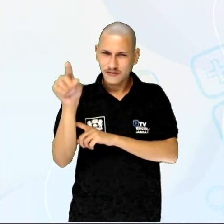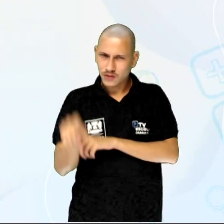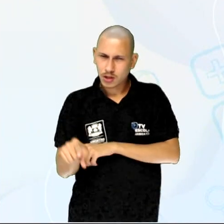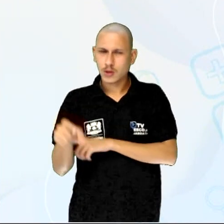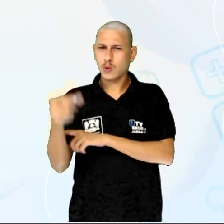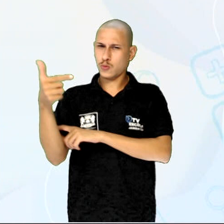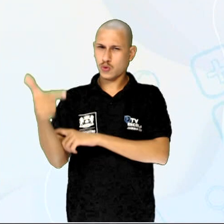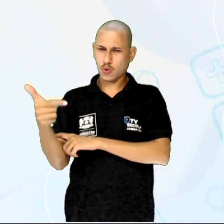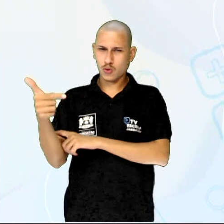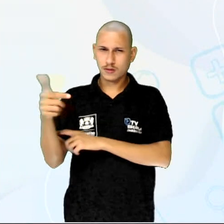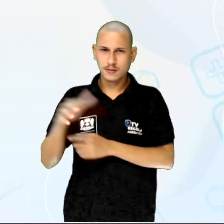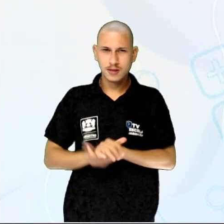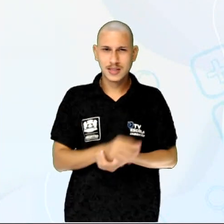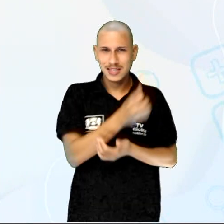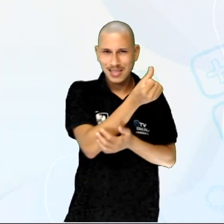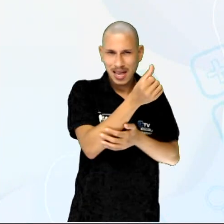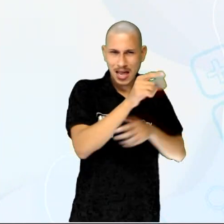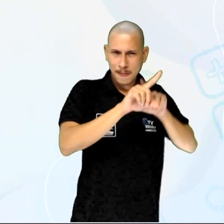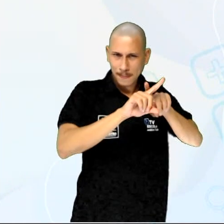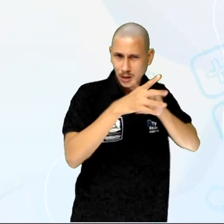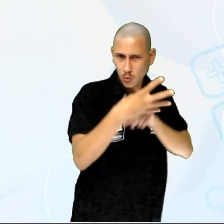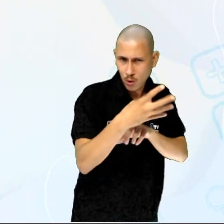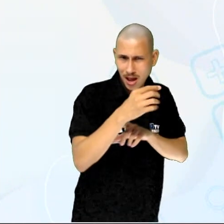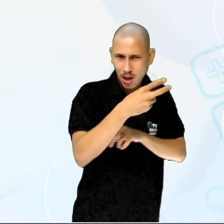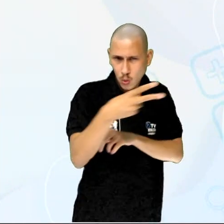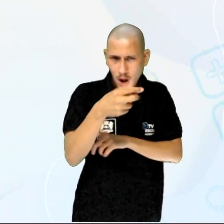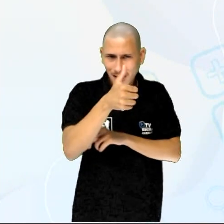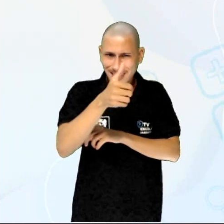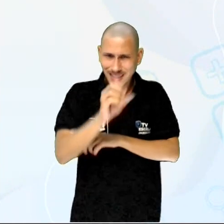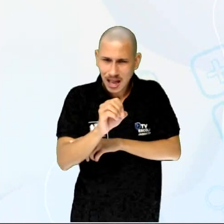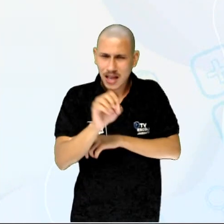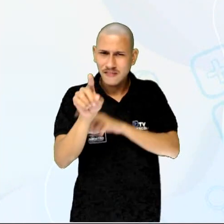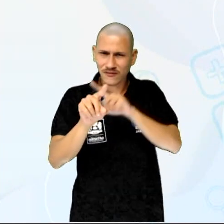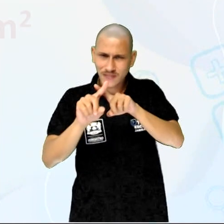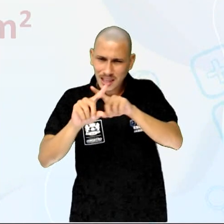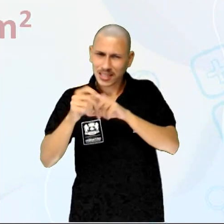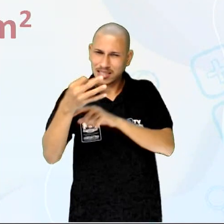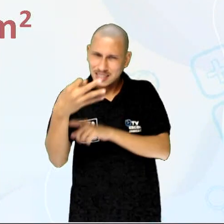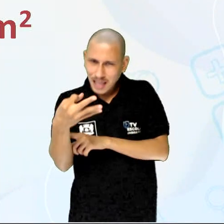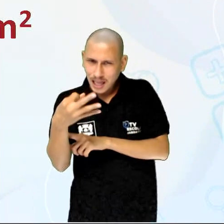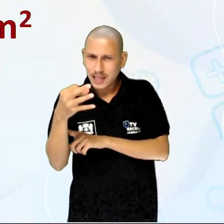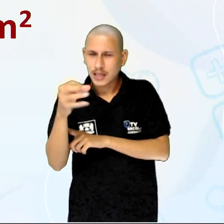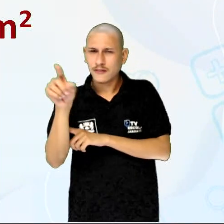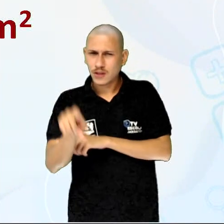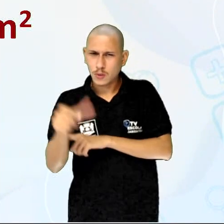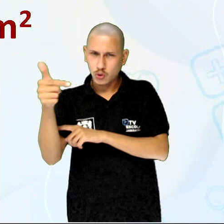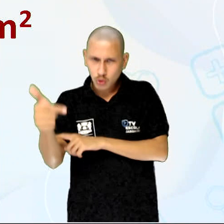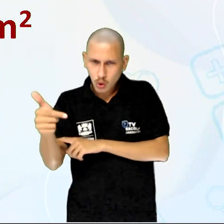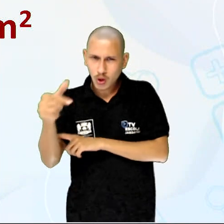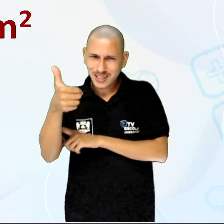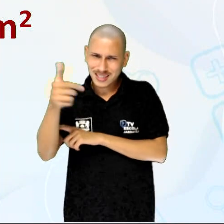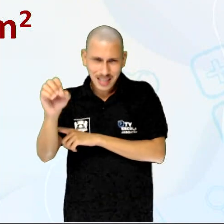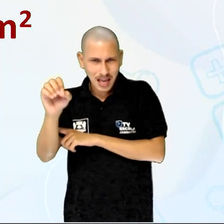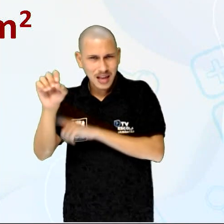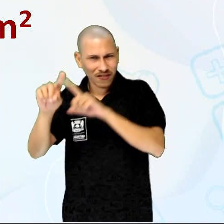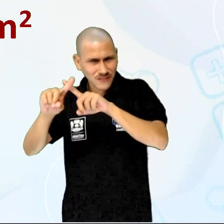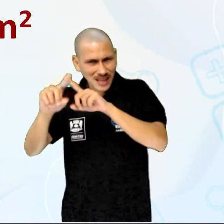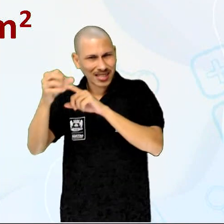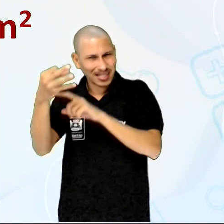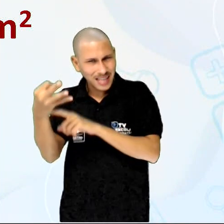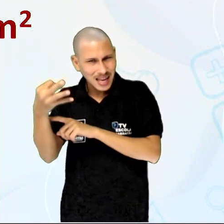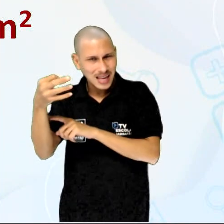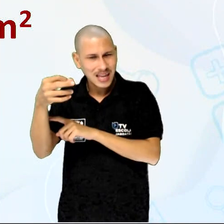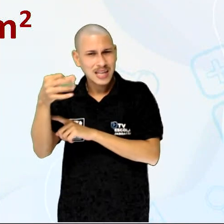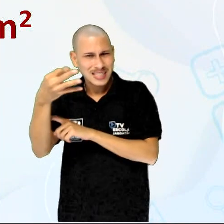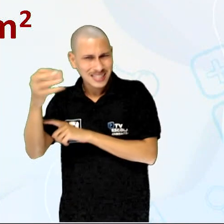2. 6 mais 4 é 10, né? Então vai ficar 10 vezes 3 dividido por 2. 10 vezes 3 é 30, dividido por 2